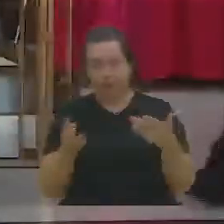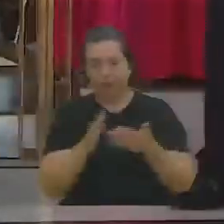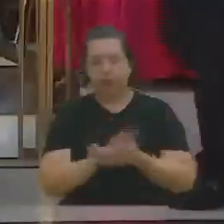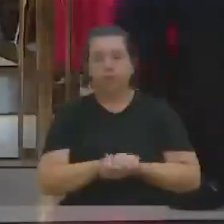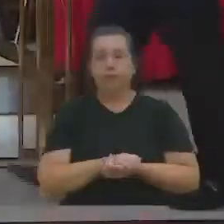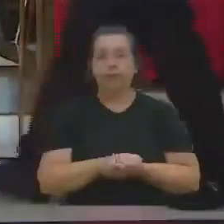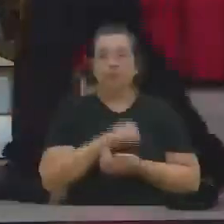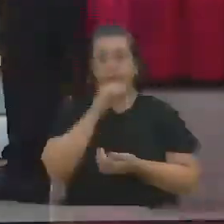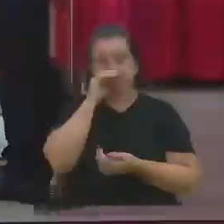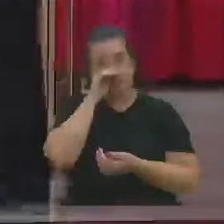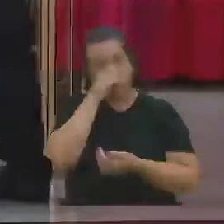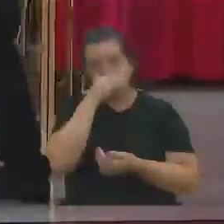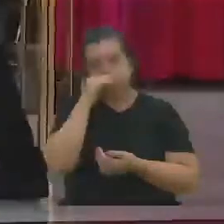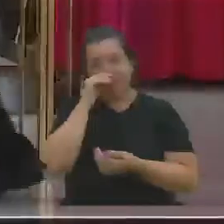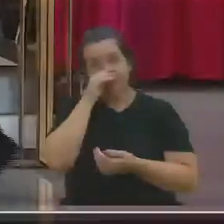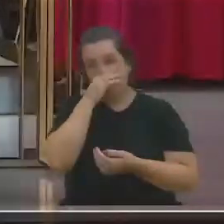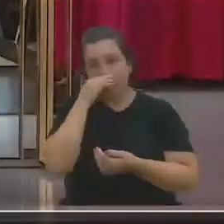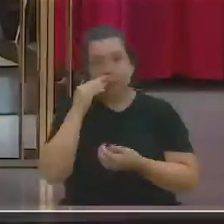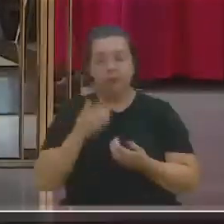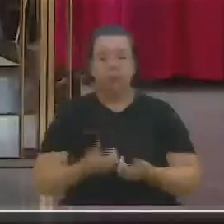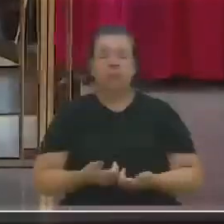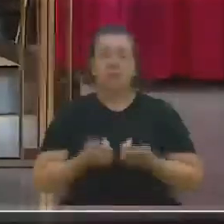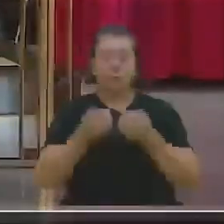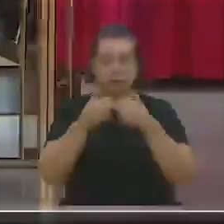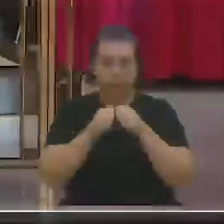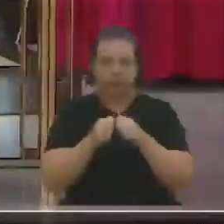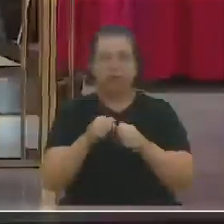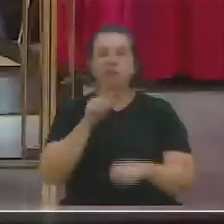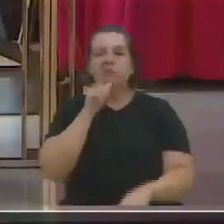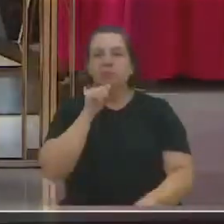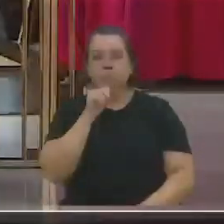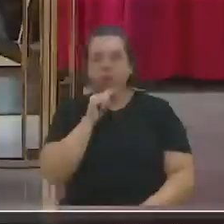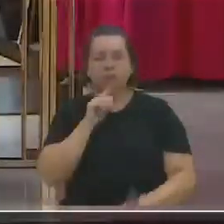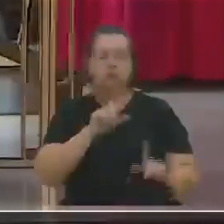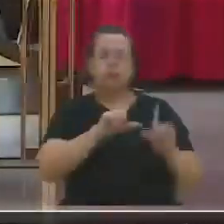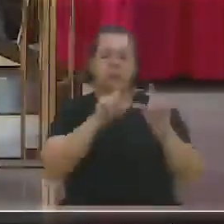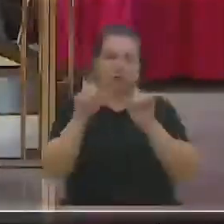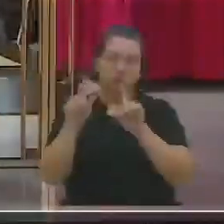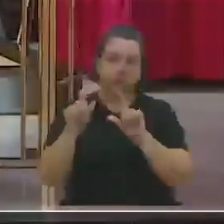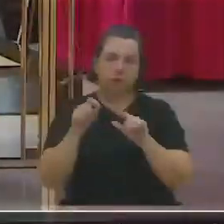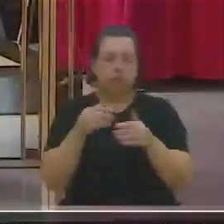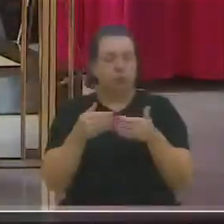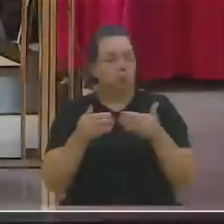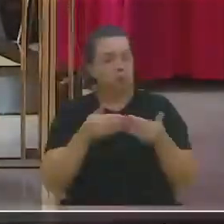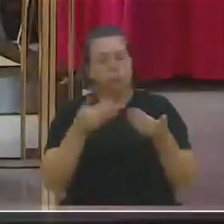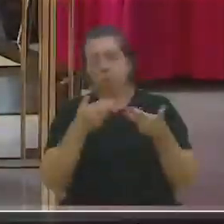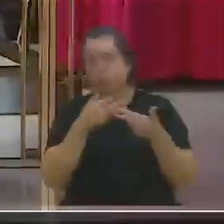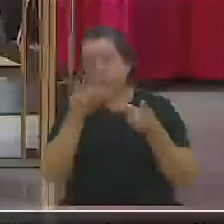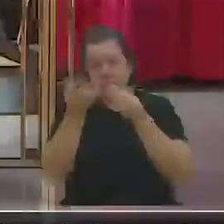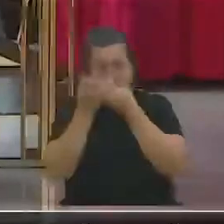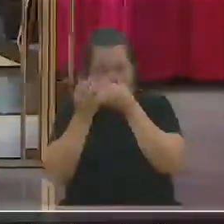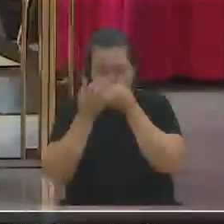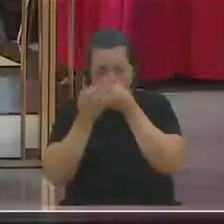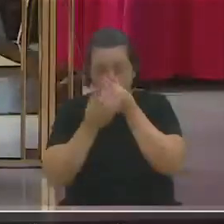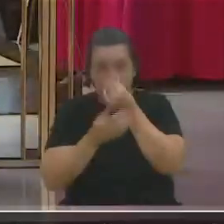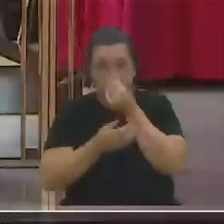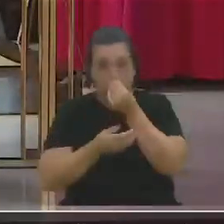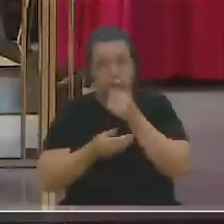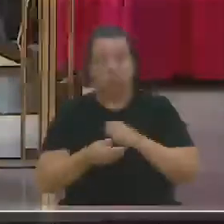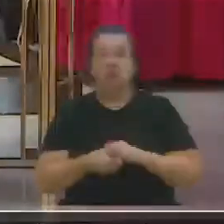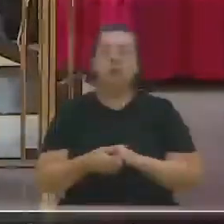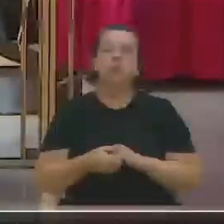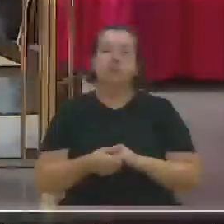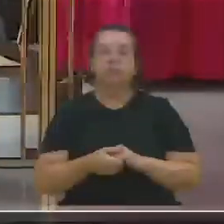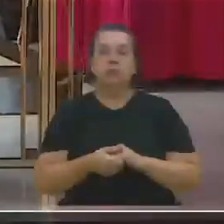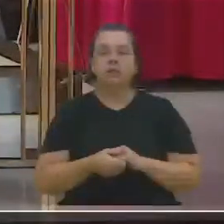trouxemos hoje: a água, os objetos religiosos, a Sagrada Escritura, o livro do Padre